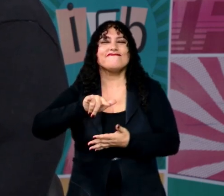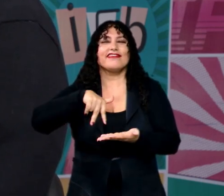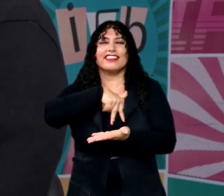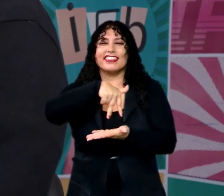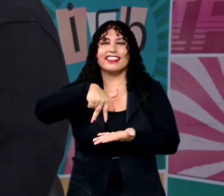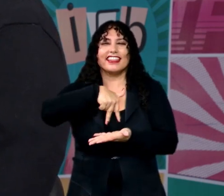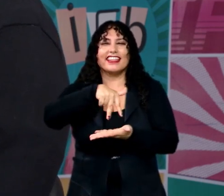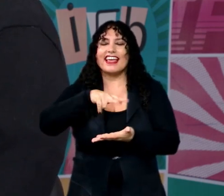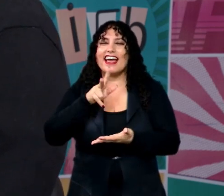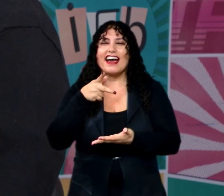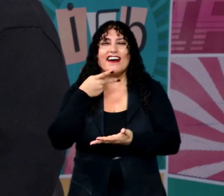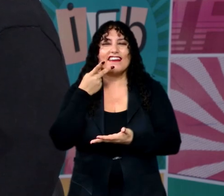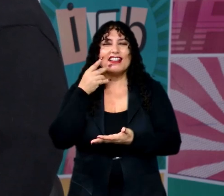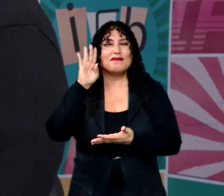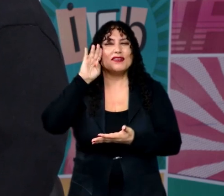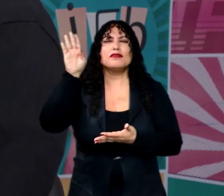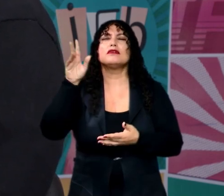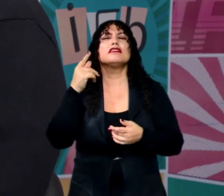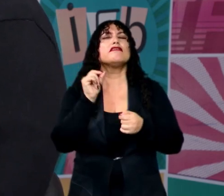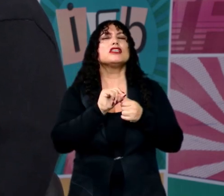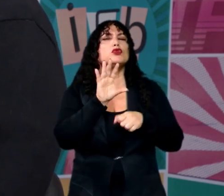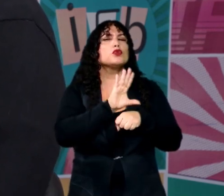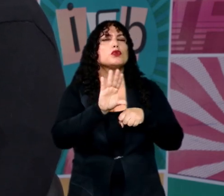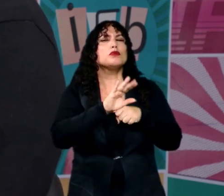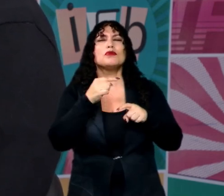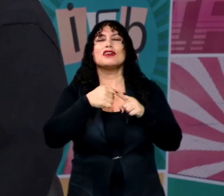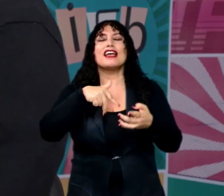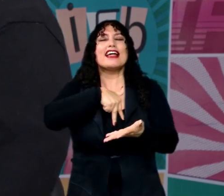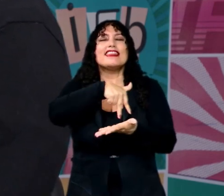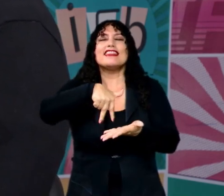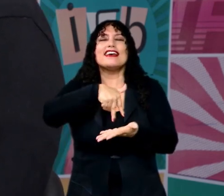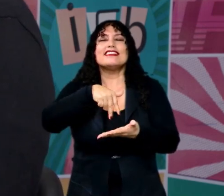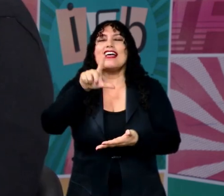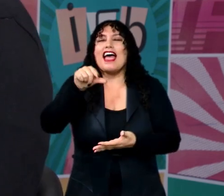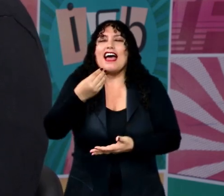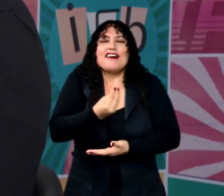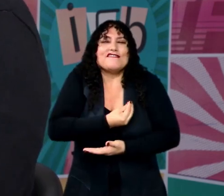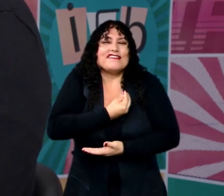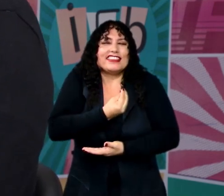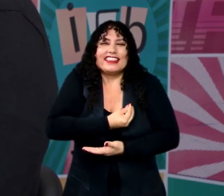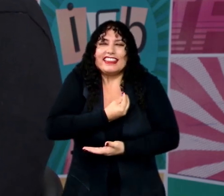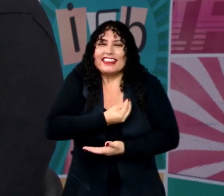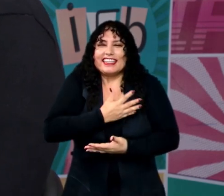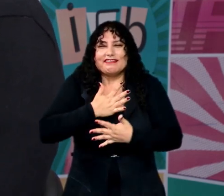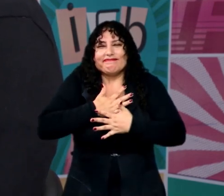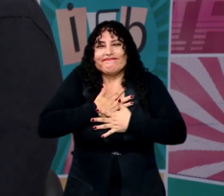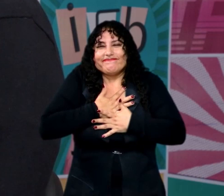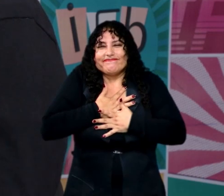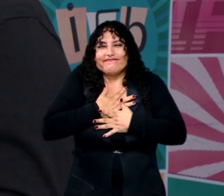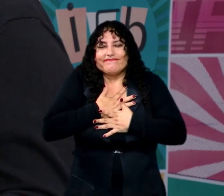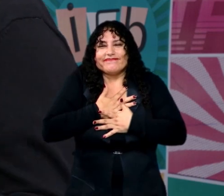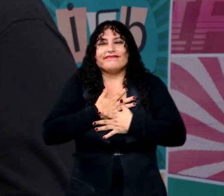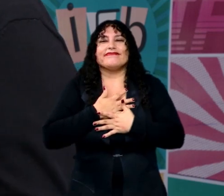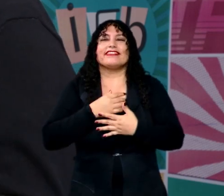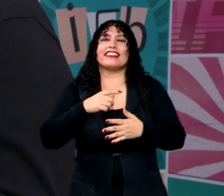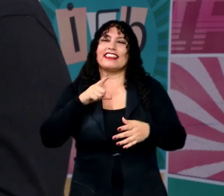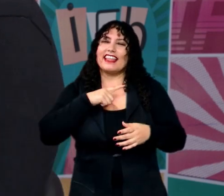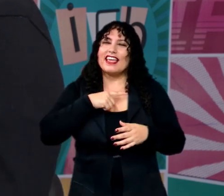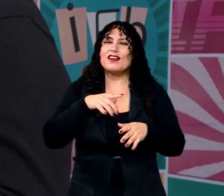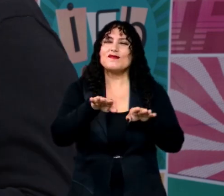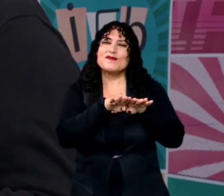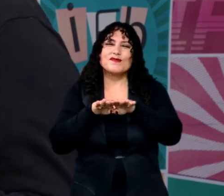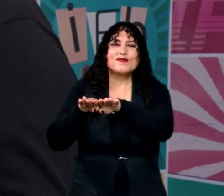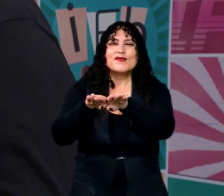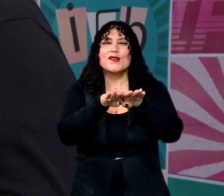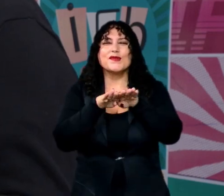essa é a fala. Por que você está fazendo esse curso? Porque dança é minha vida. Então, também tem um senso comum, uma coisa do